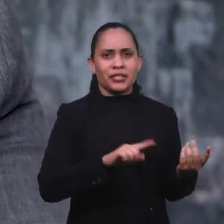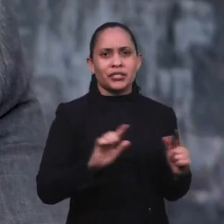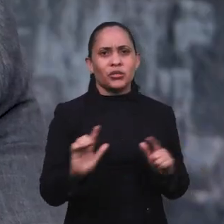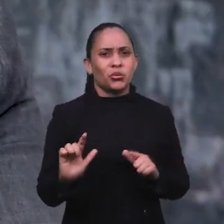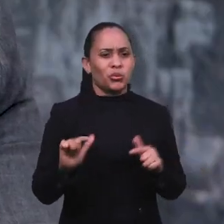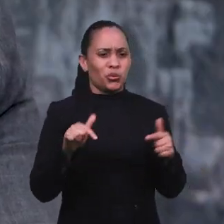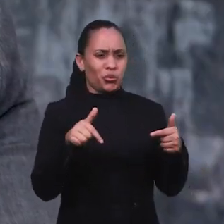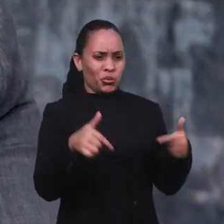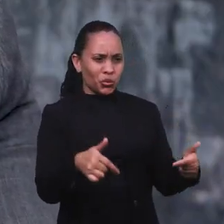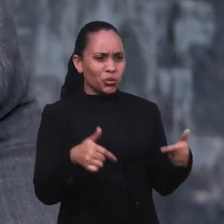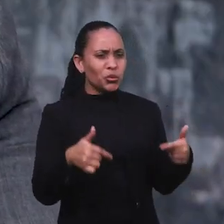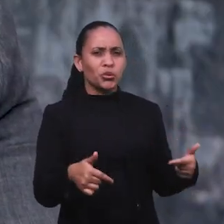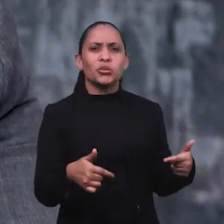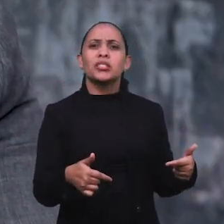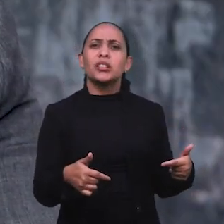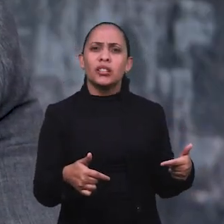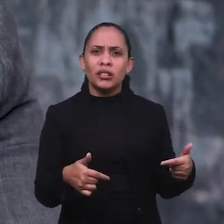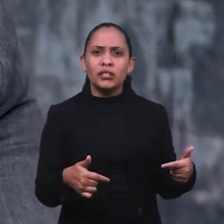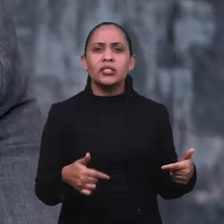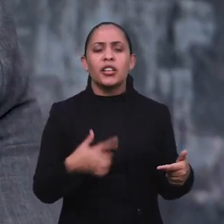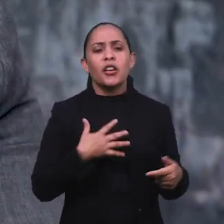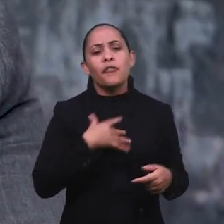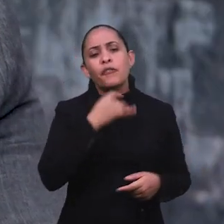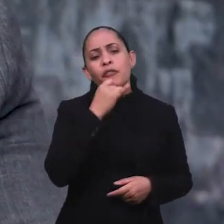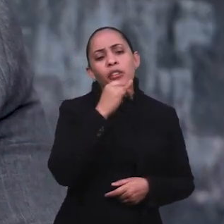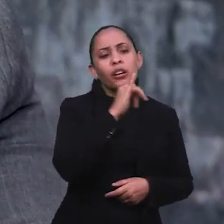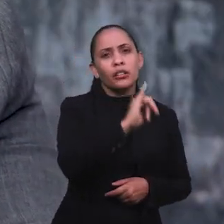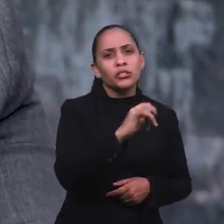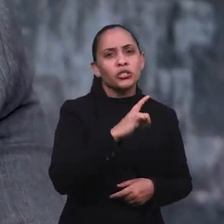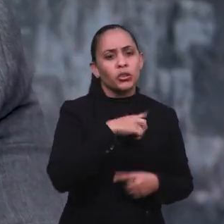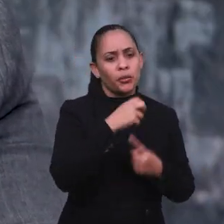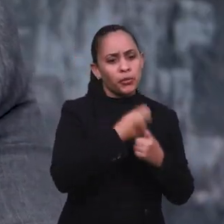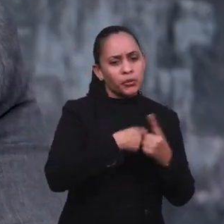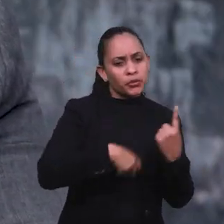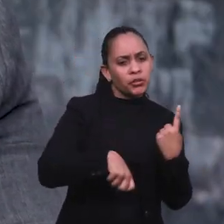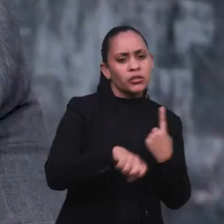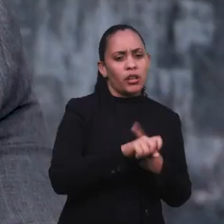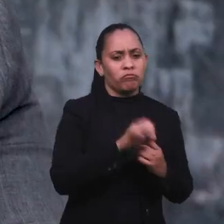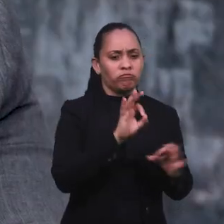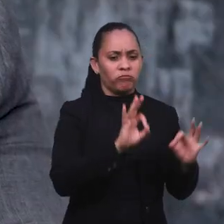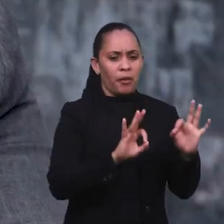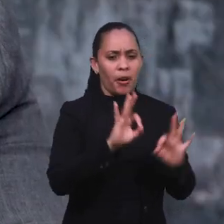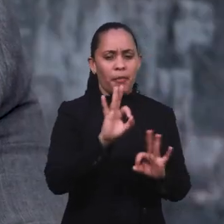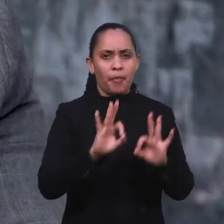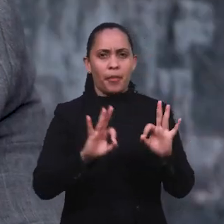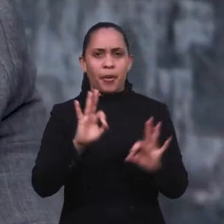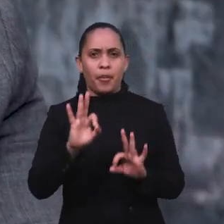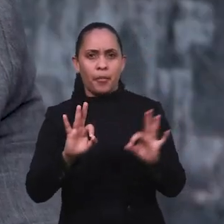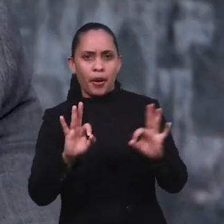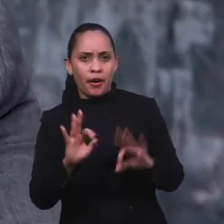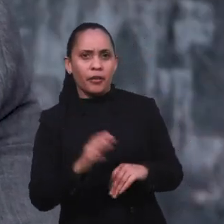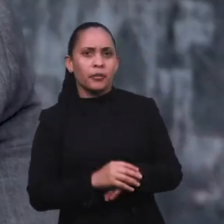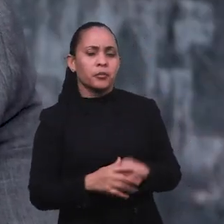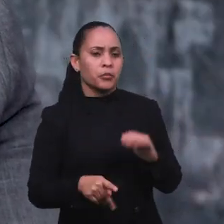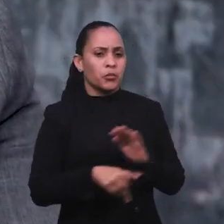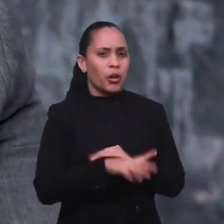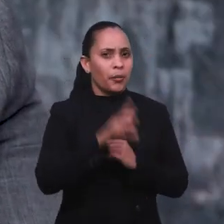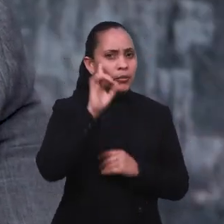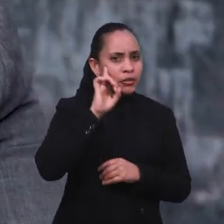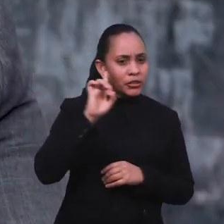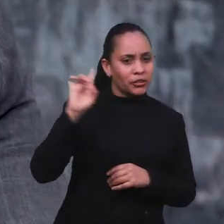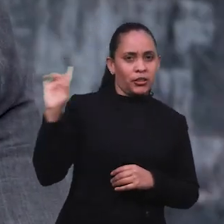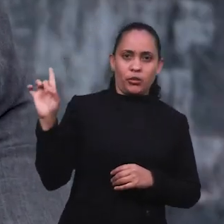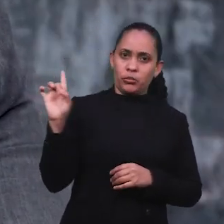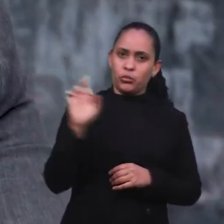situações de exploração social, dizendo que havia uma sociedade de ordens organizada segundo a ordem de Deus.